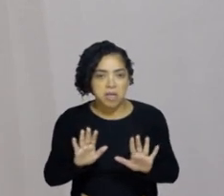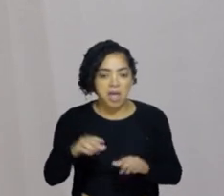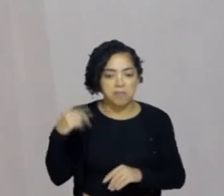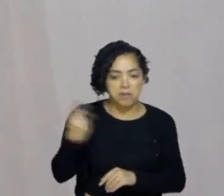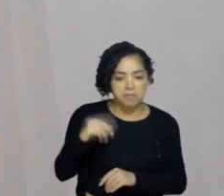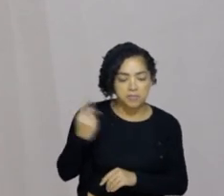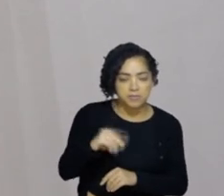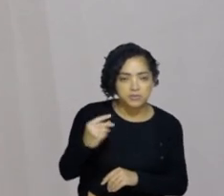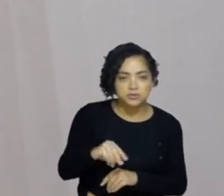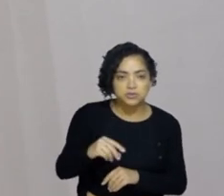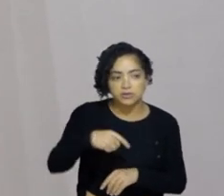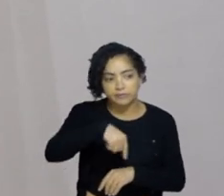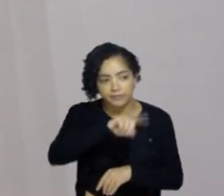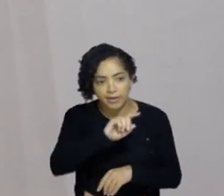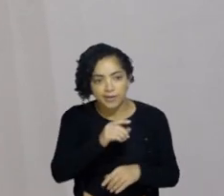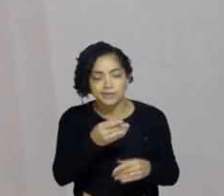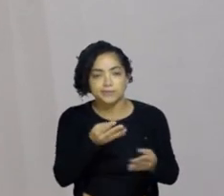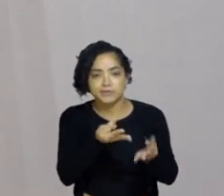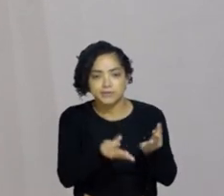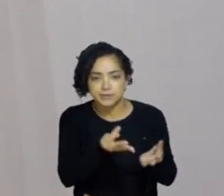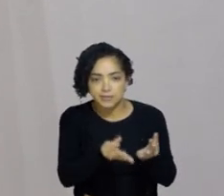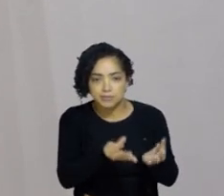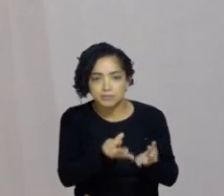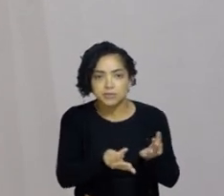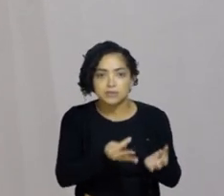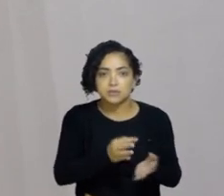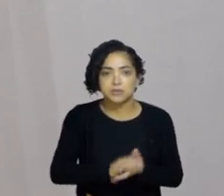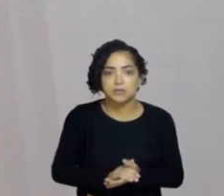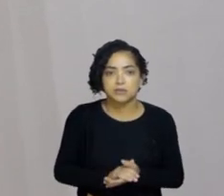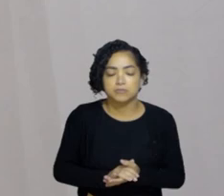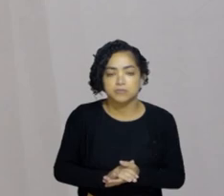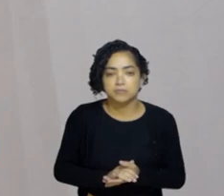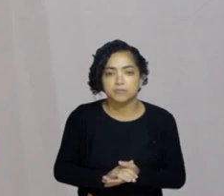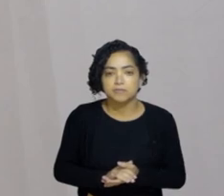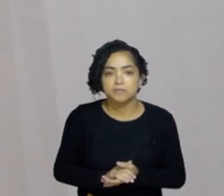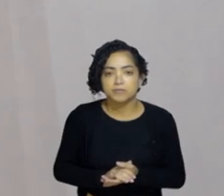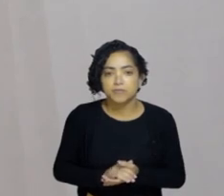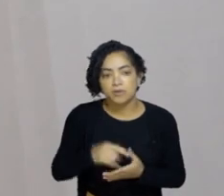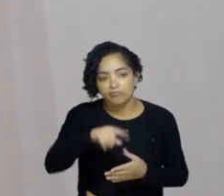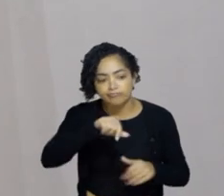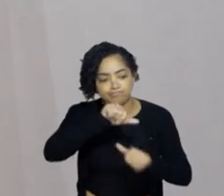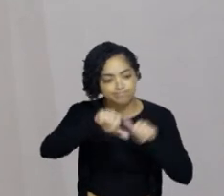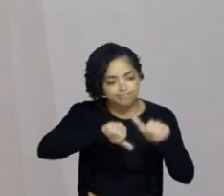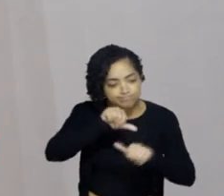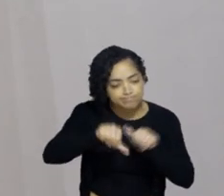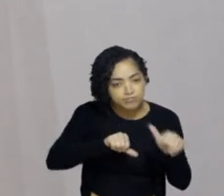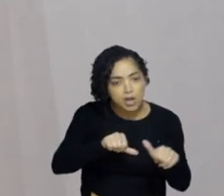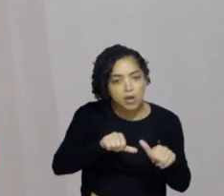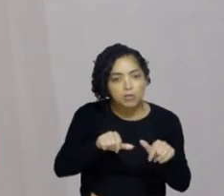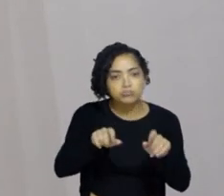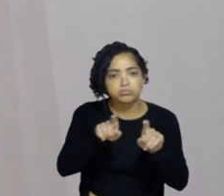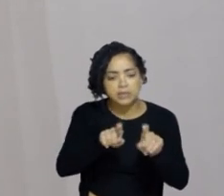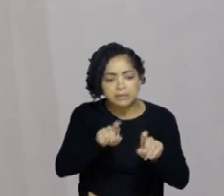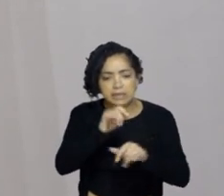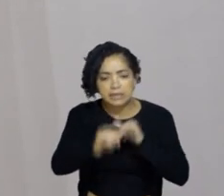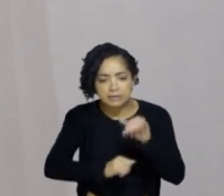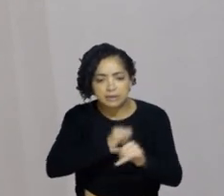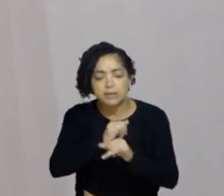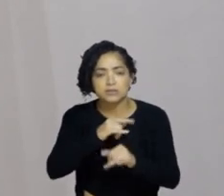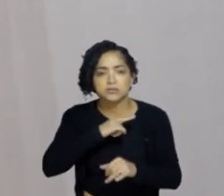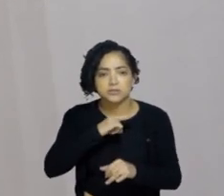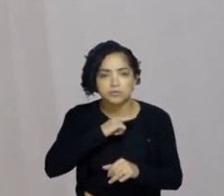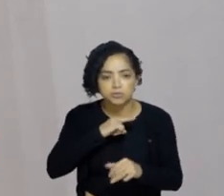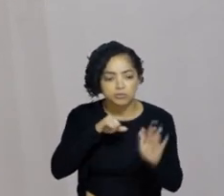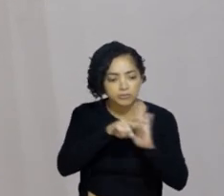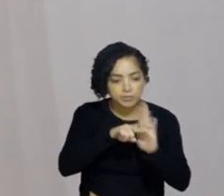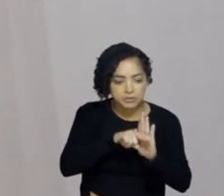fazer um tratamento, cara. Vai ter conhecimento, autoconhecimento. Vai lutar, tem tudo na internet. Mas não, ele quer saber como